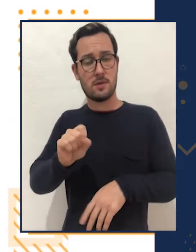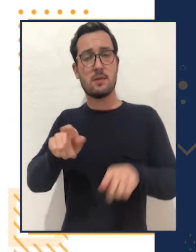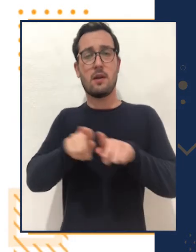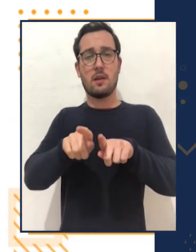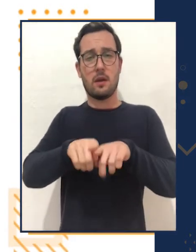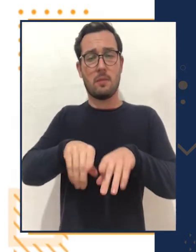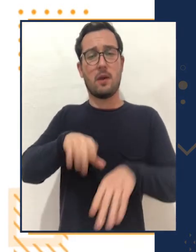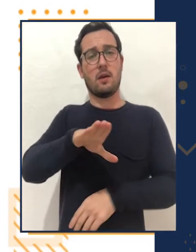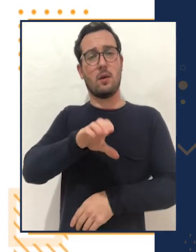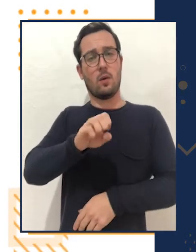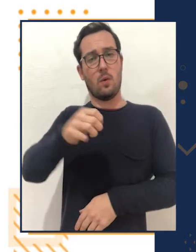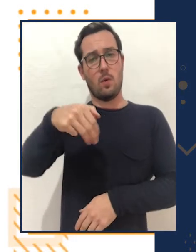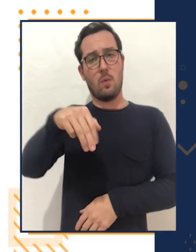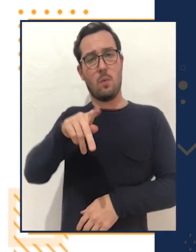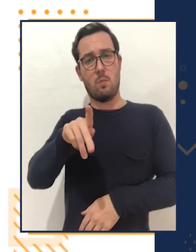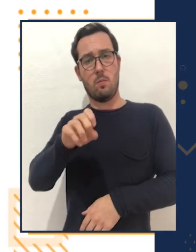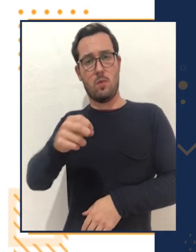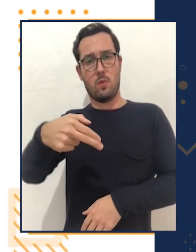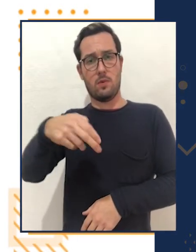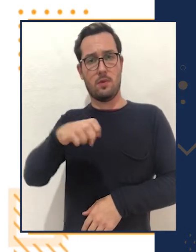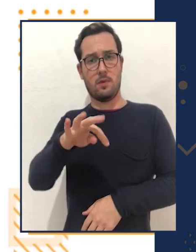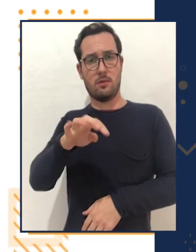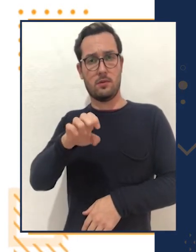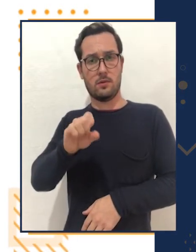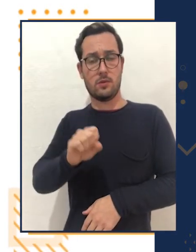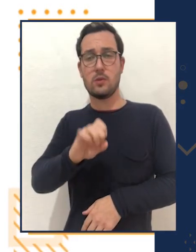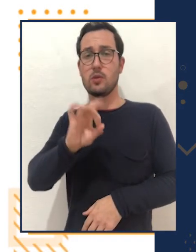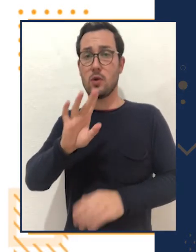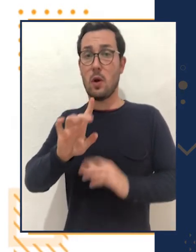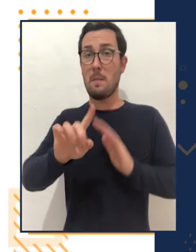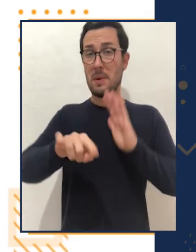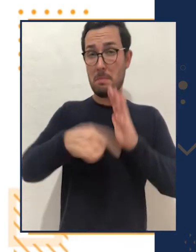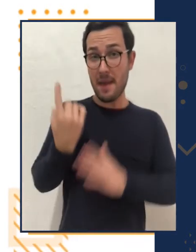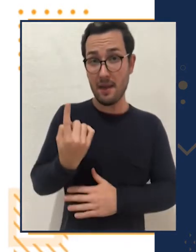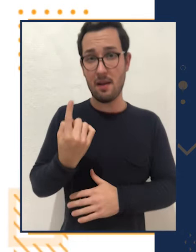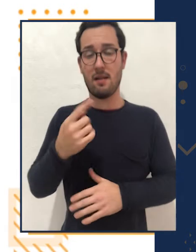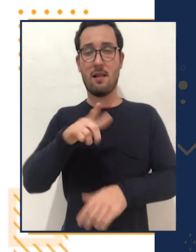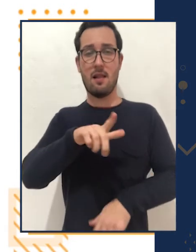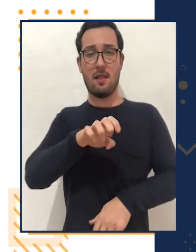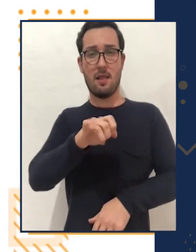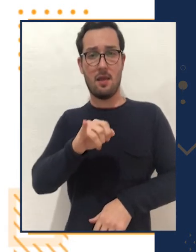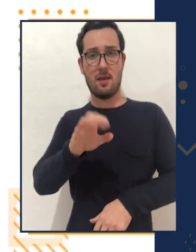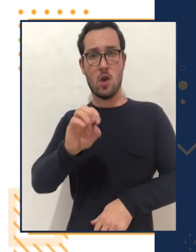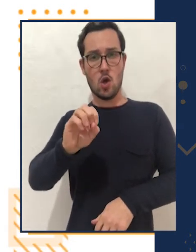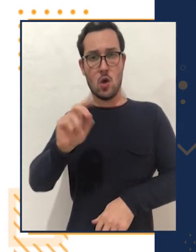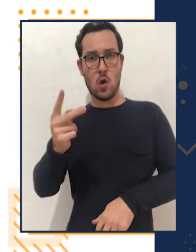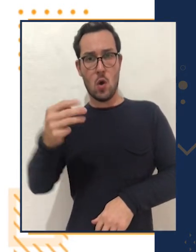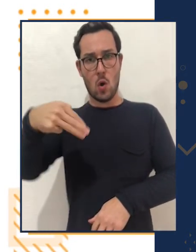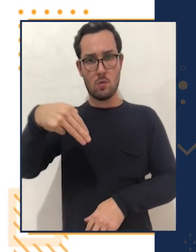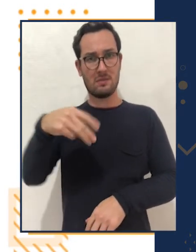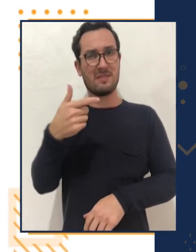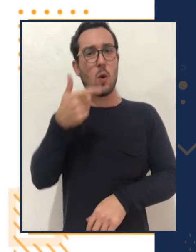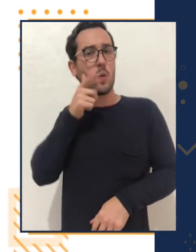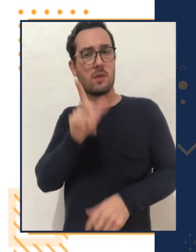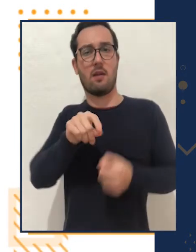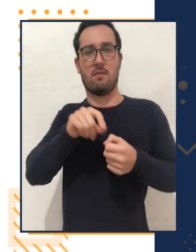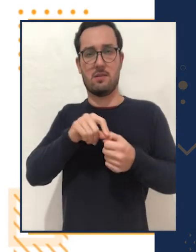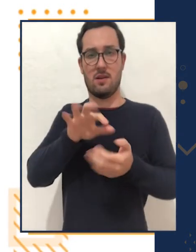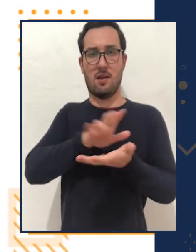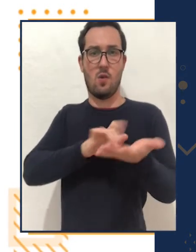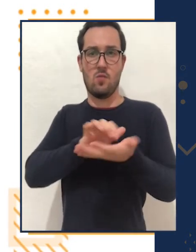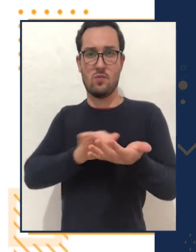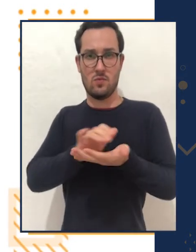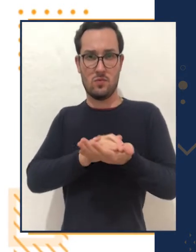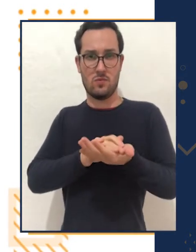em diversas aplicações. Por vezes, então, os circuitos eles apresentam mais componentes, então,